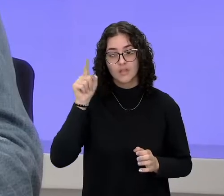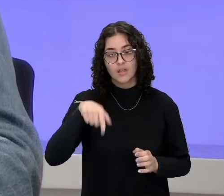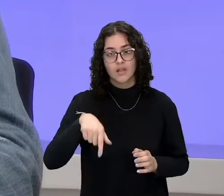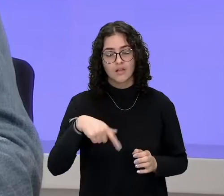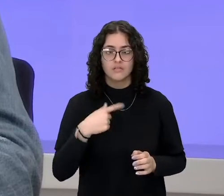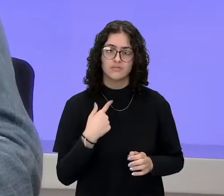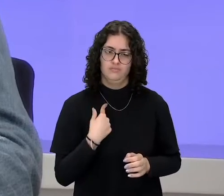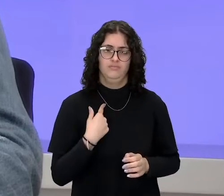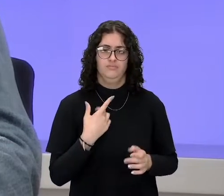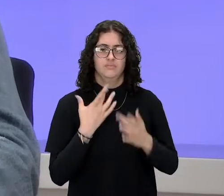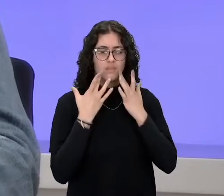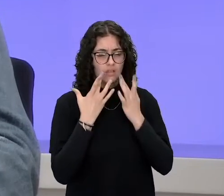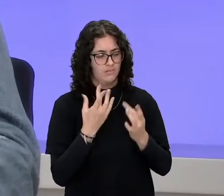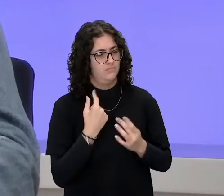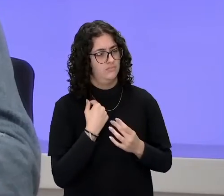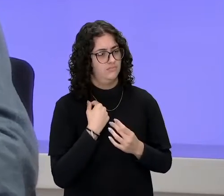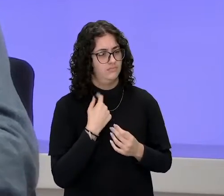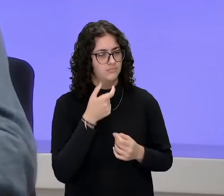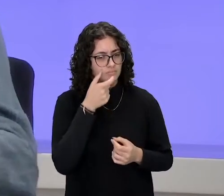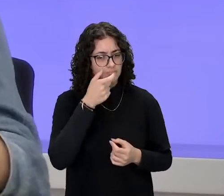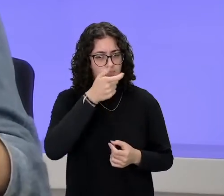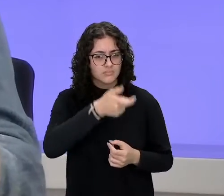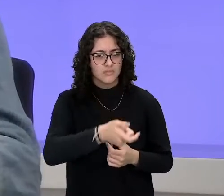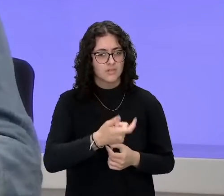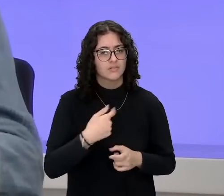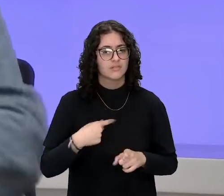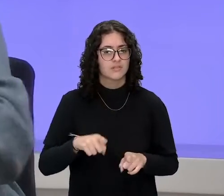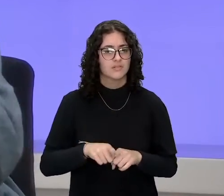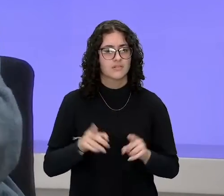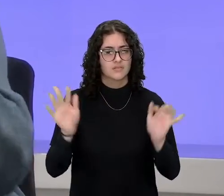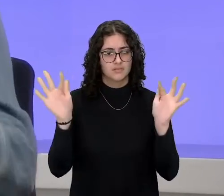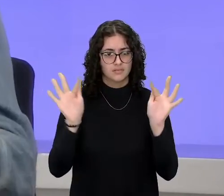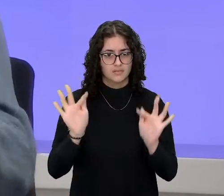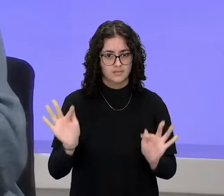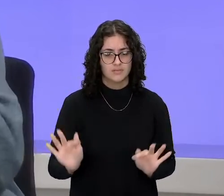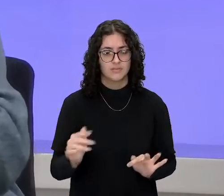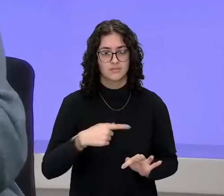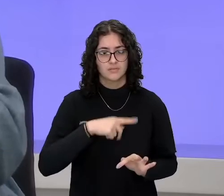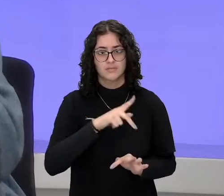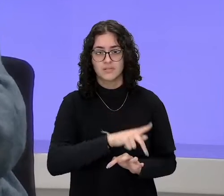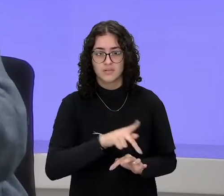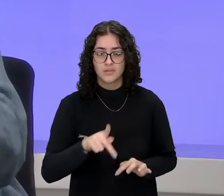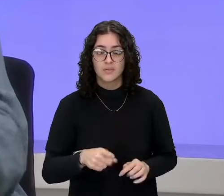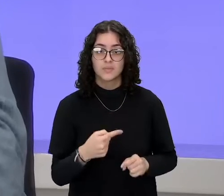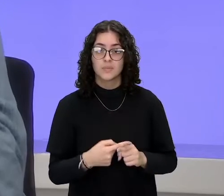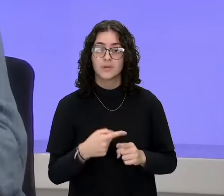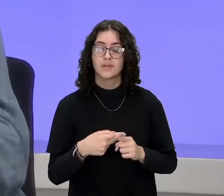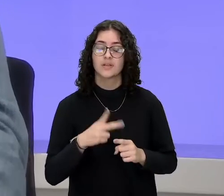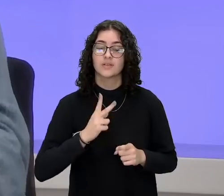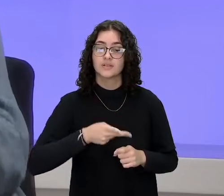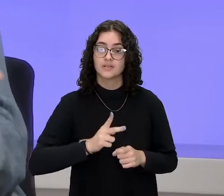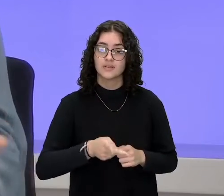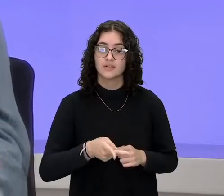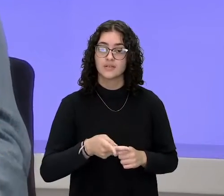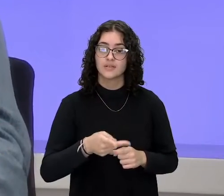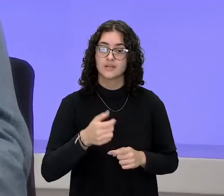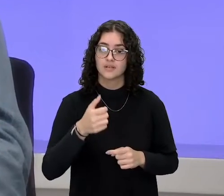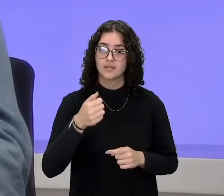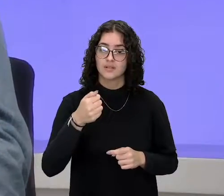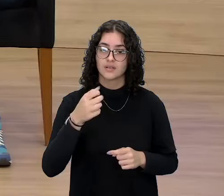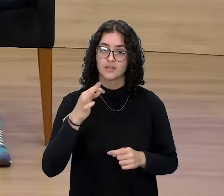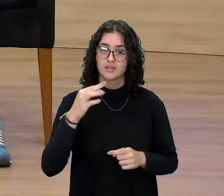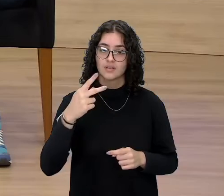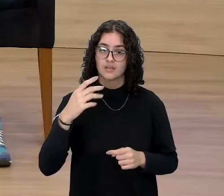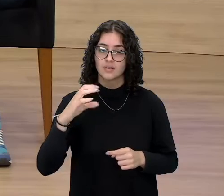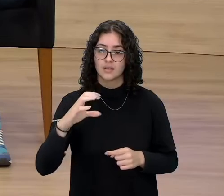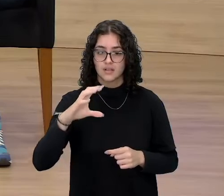que mais me chamou a atenção e que mais me fez feliz, né? Em ser professora, porque a gente sempre fazendo as ATPCs, a